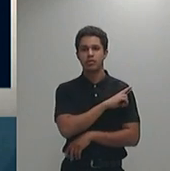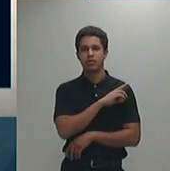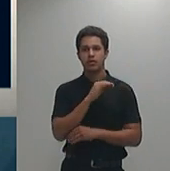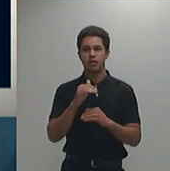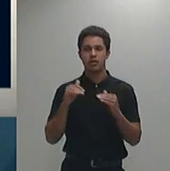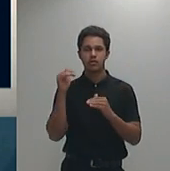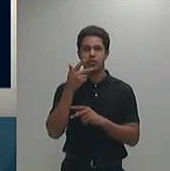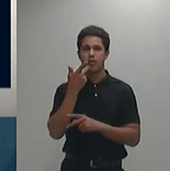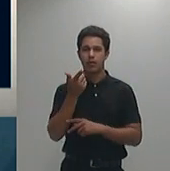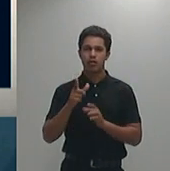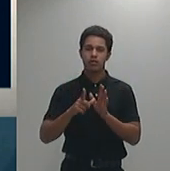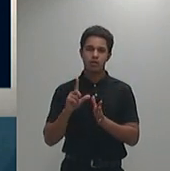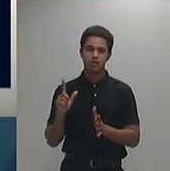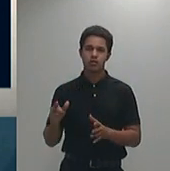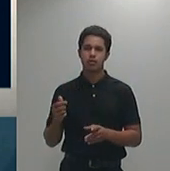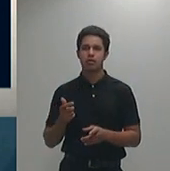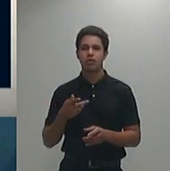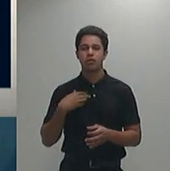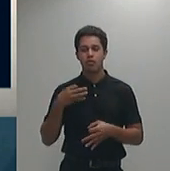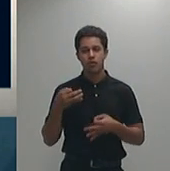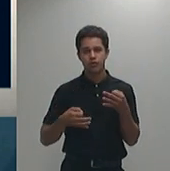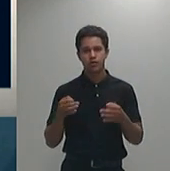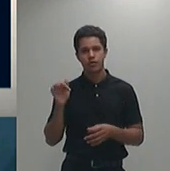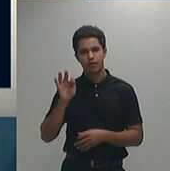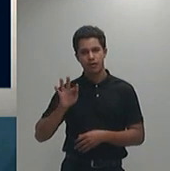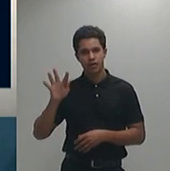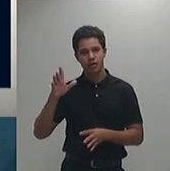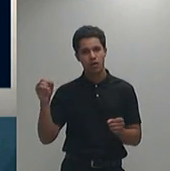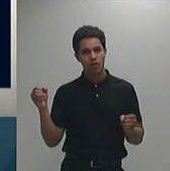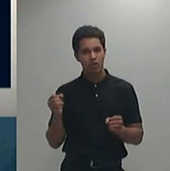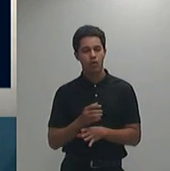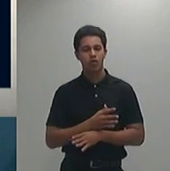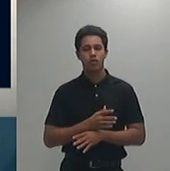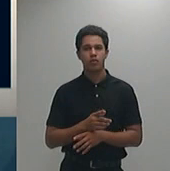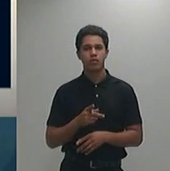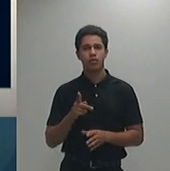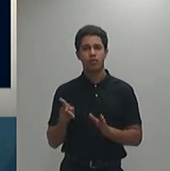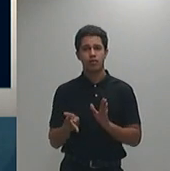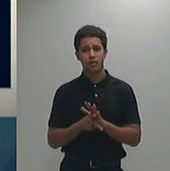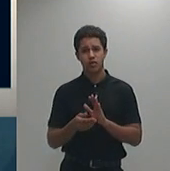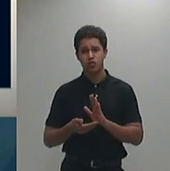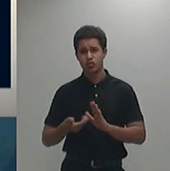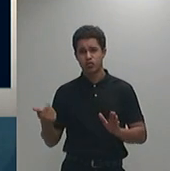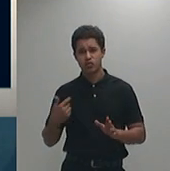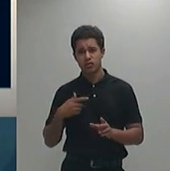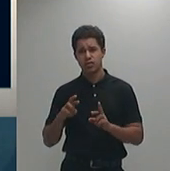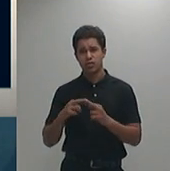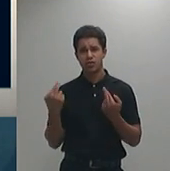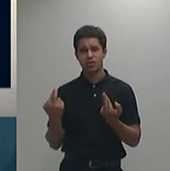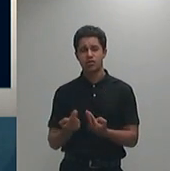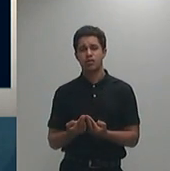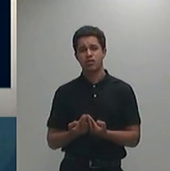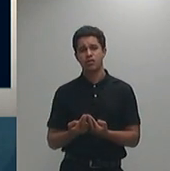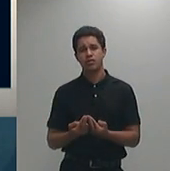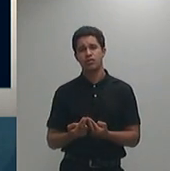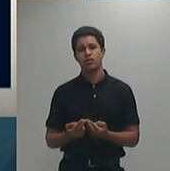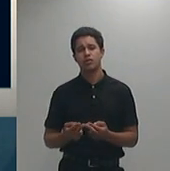no âmbito da Justiça Federal concluiu-se que pela suspensão da Assembleia concluiu-se